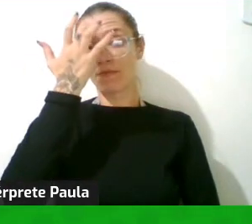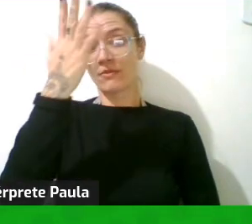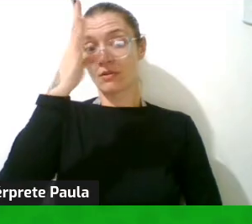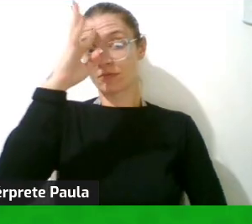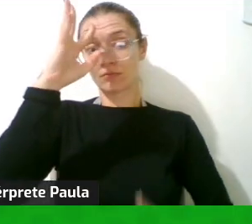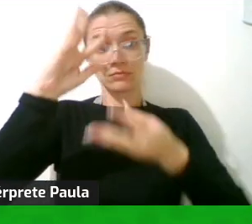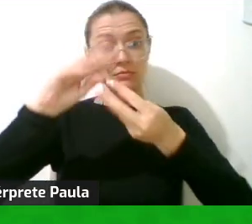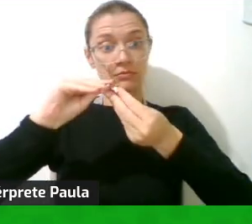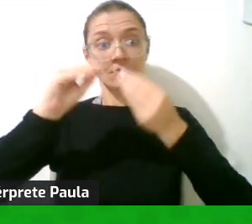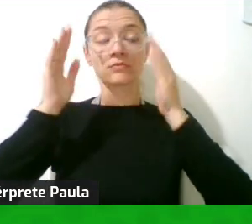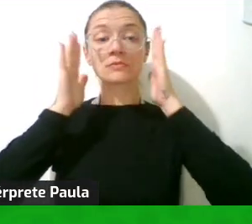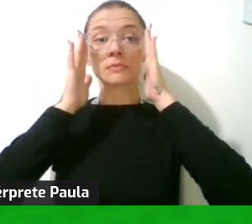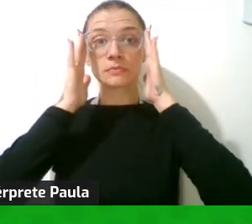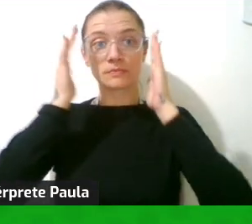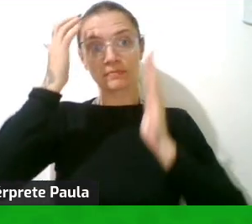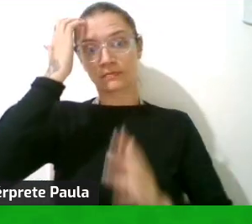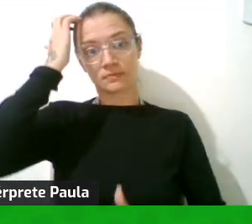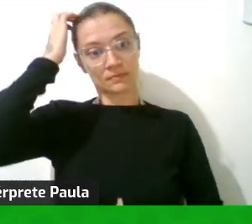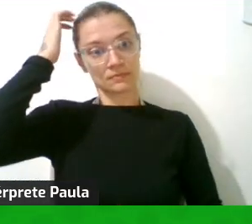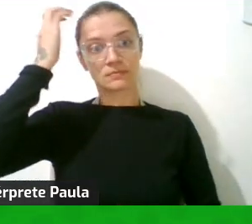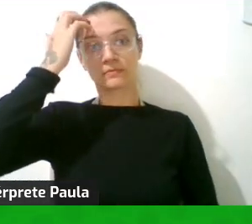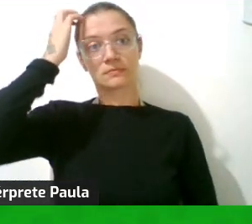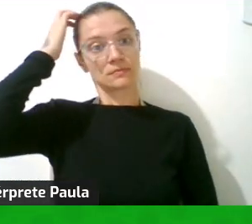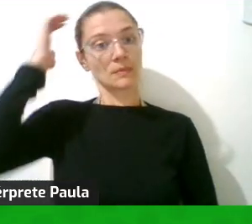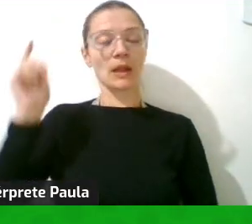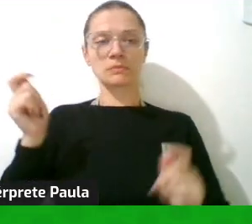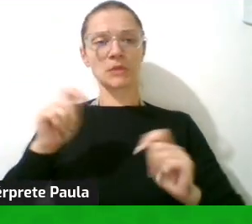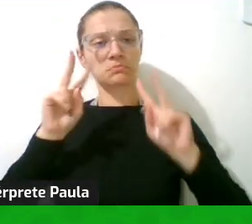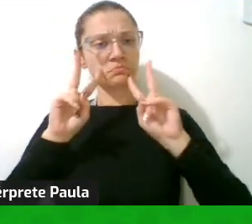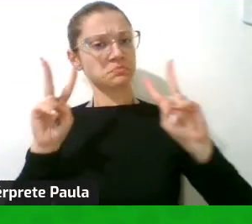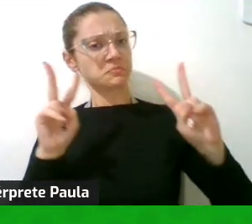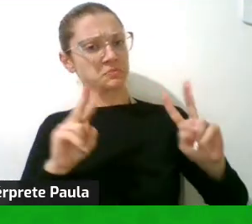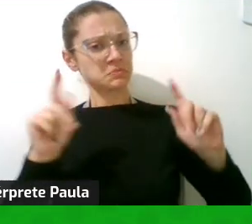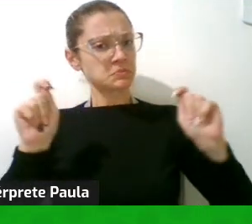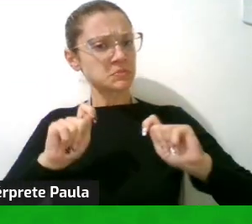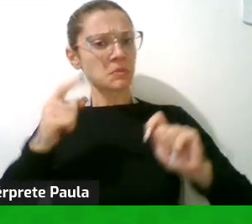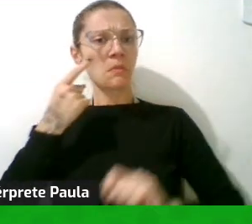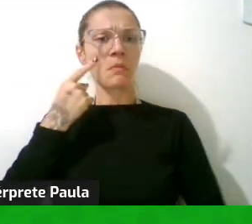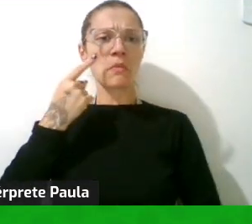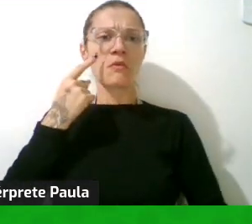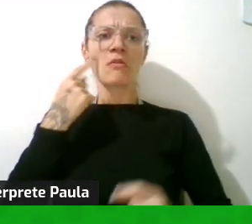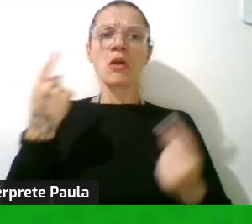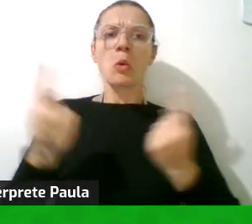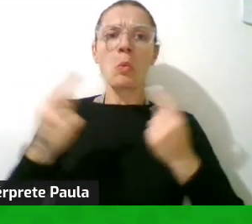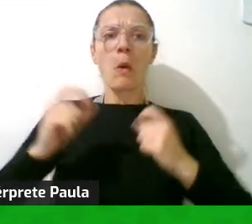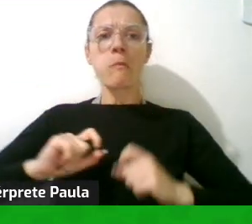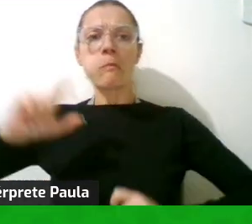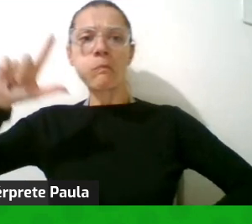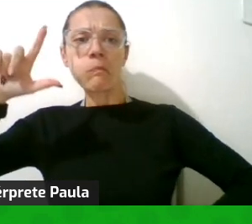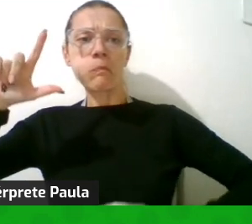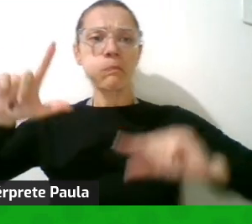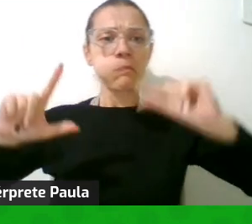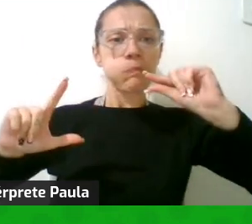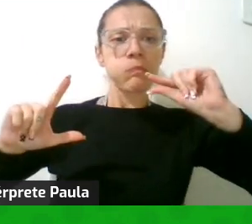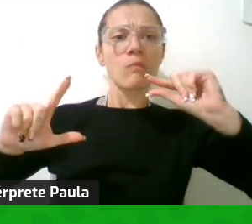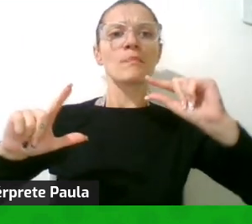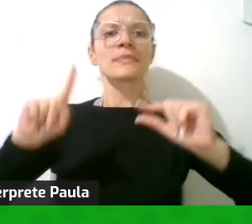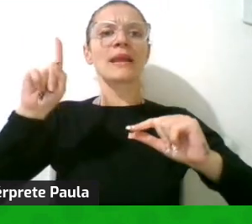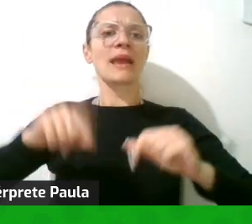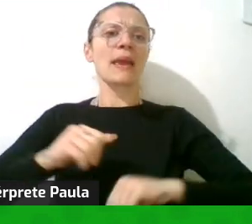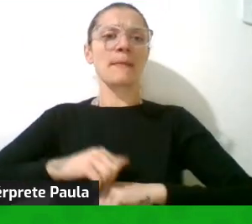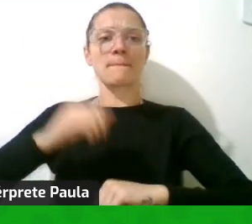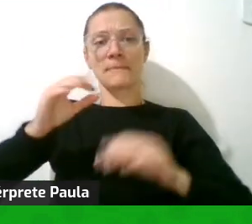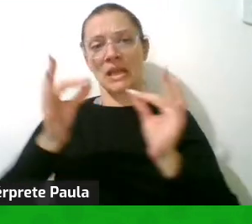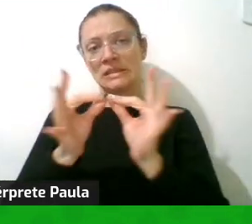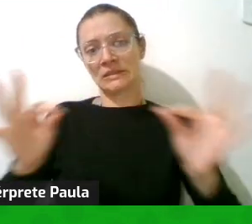de relance, né? Você bate o olho e você já entende que um está maior que o outro, qual que está mais fácil, muito mais simples de você entender e